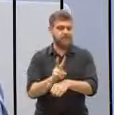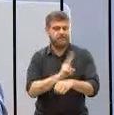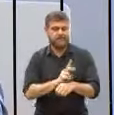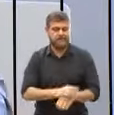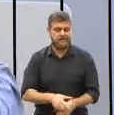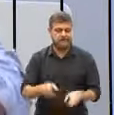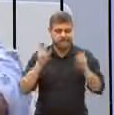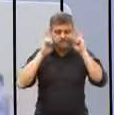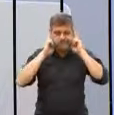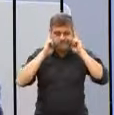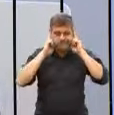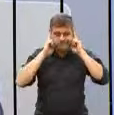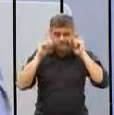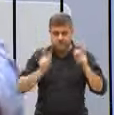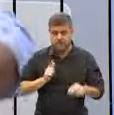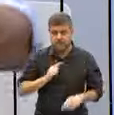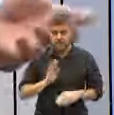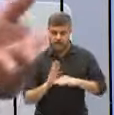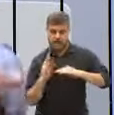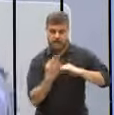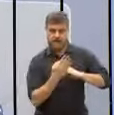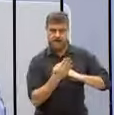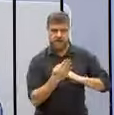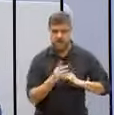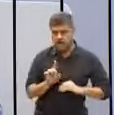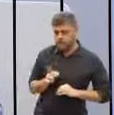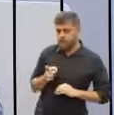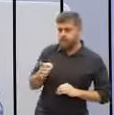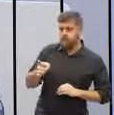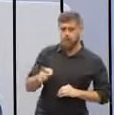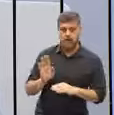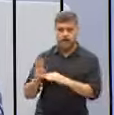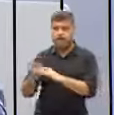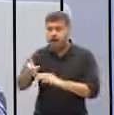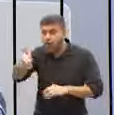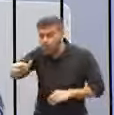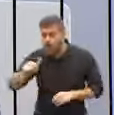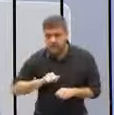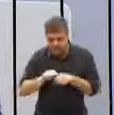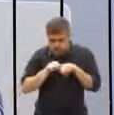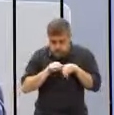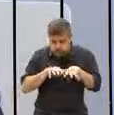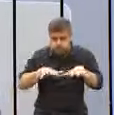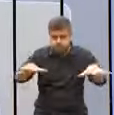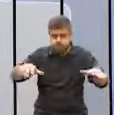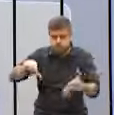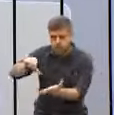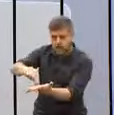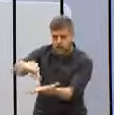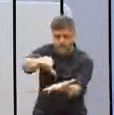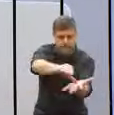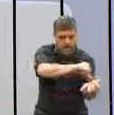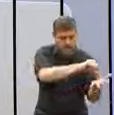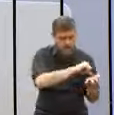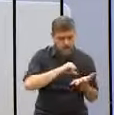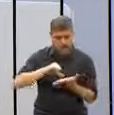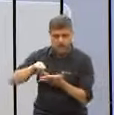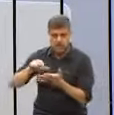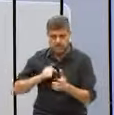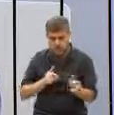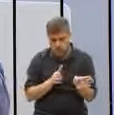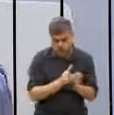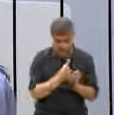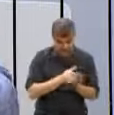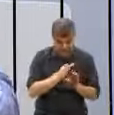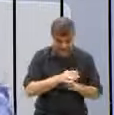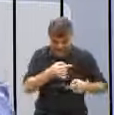deficiente auditivo. Eu estou na Vila Teixeira, você botar no Jardim Aurélia não vai resolver muito problema, eu tenho que levar isso para outras regiões. E isso a gente vem discutindo no